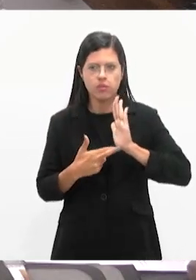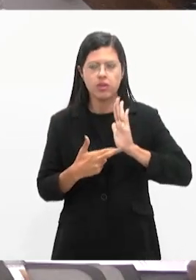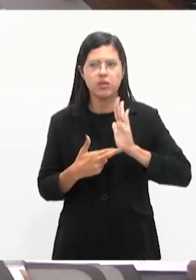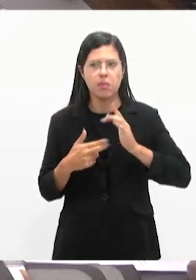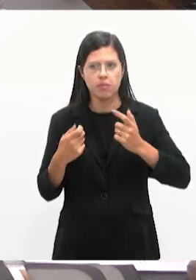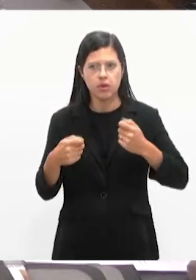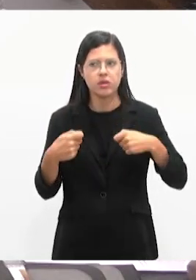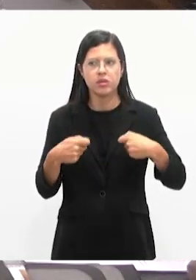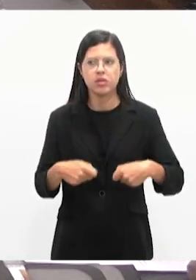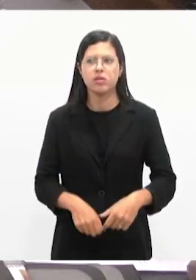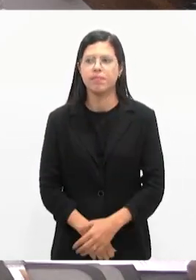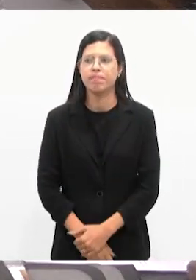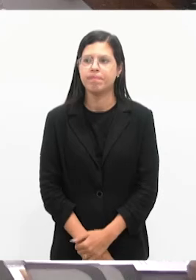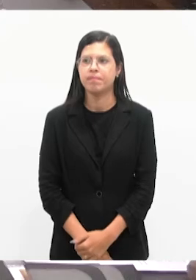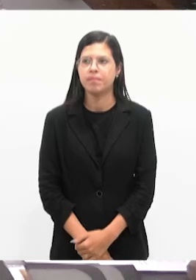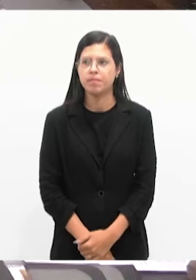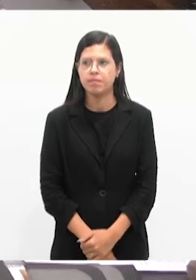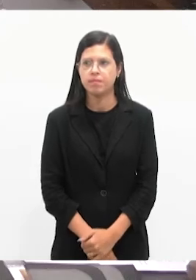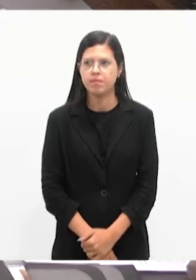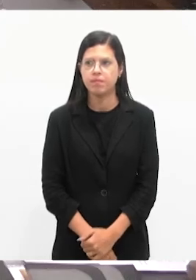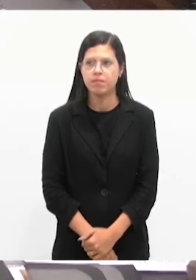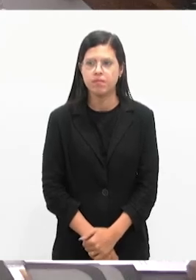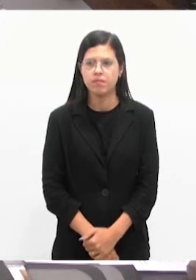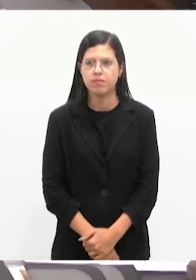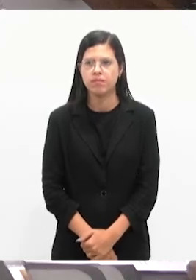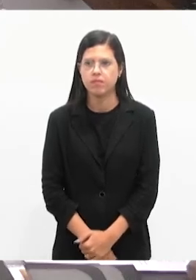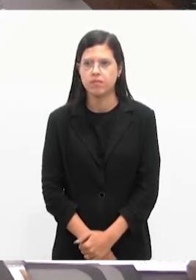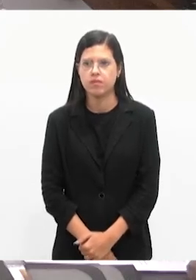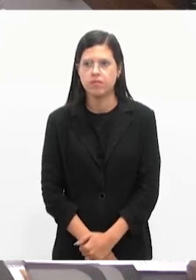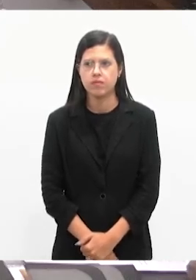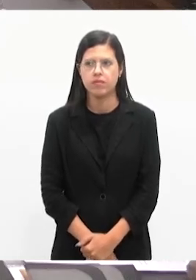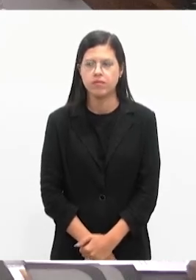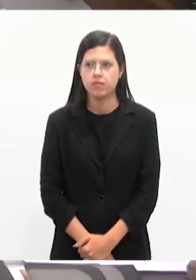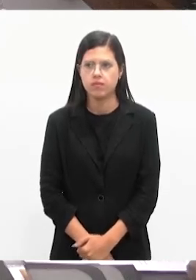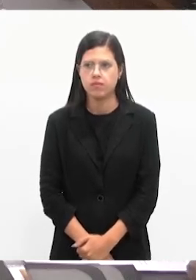necessária, sim. Também, mas vamos em frente.